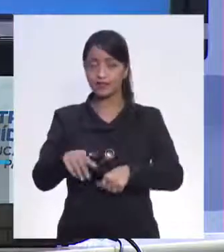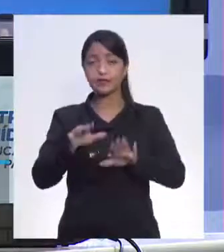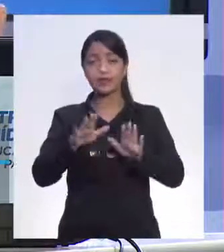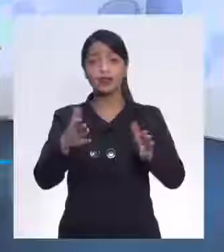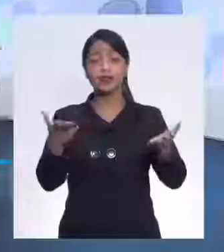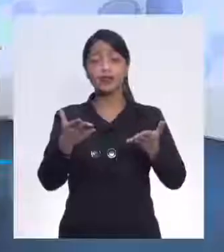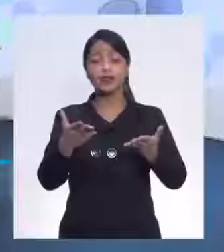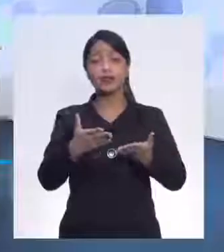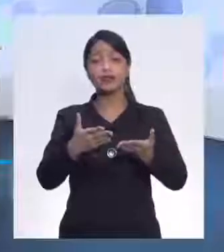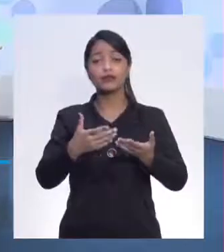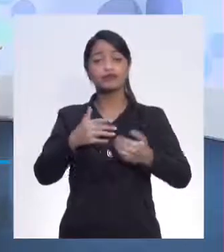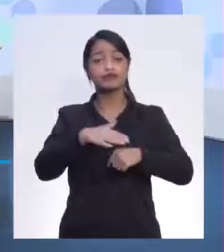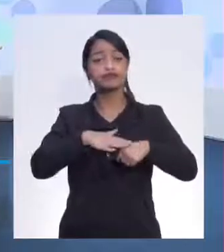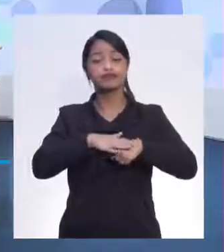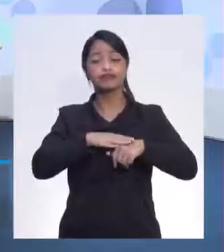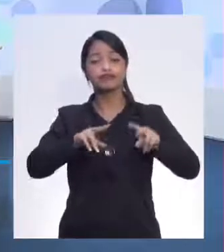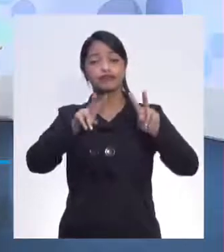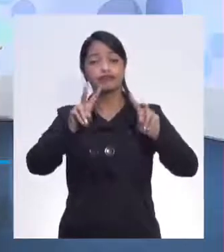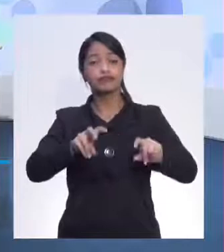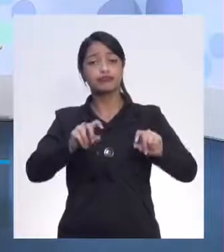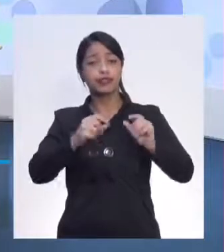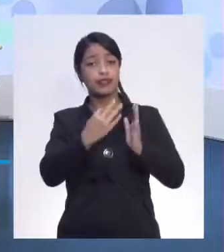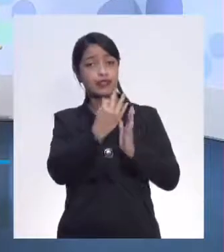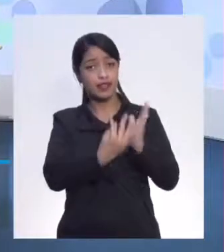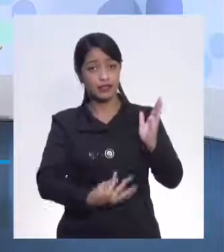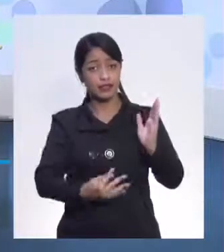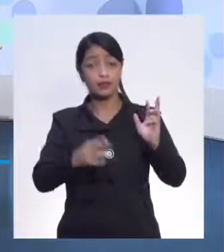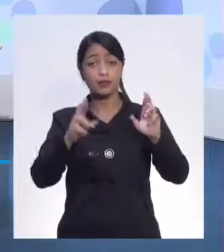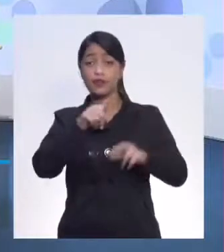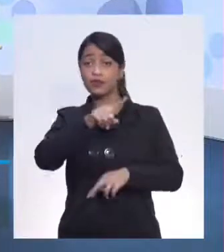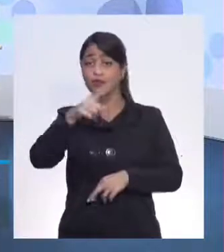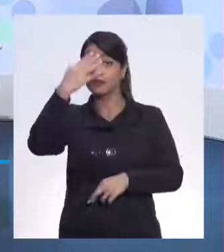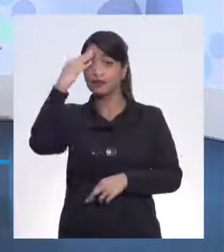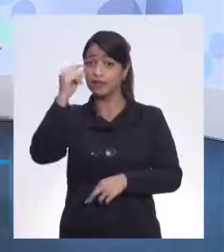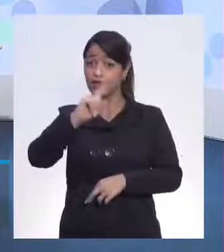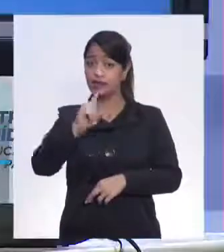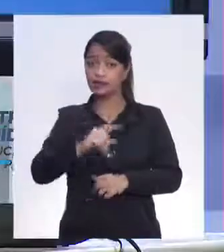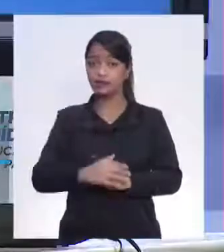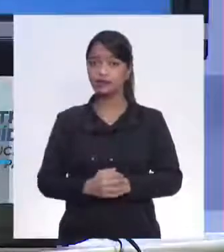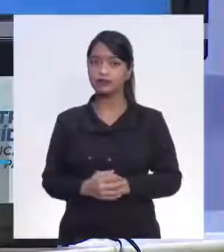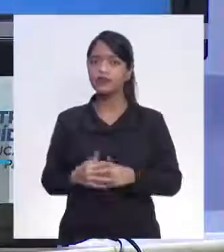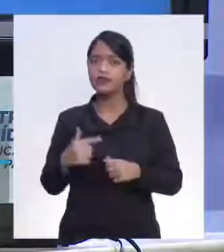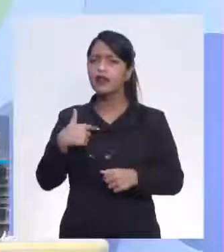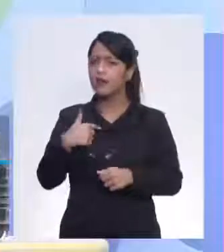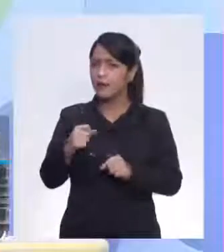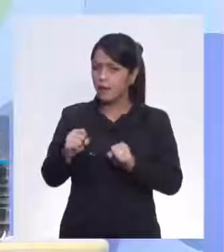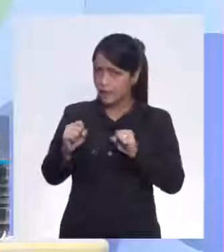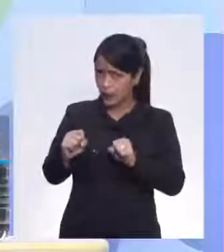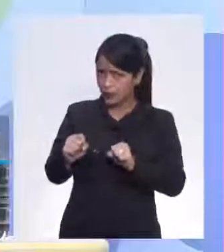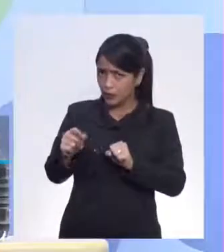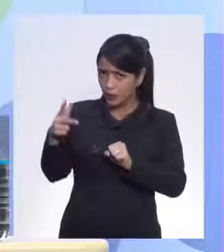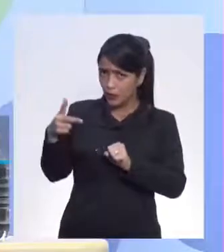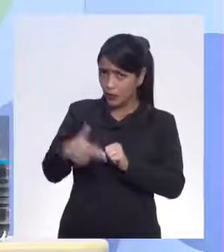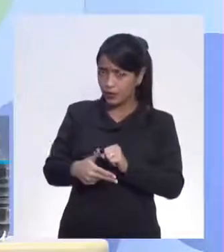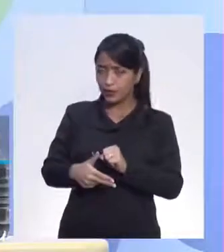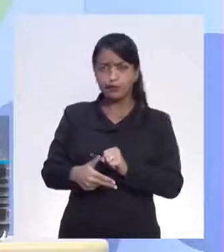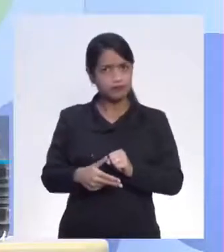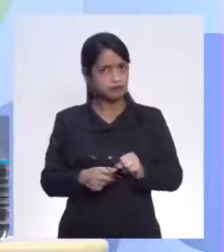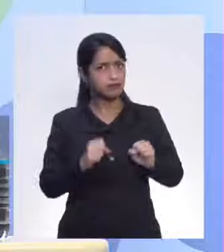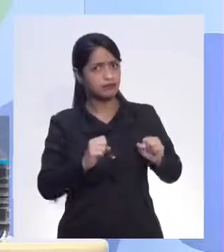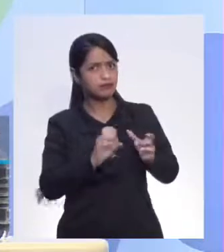o texto. Espero que não tenha esquecido depois dessa contextualização. Pode, te fazer uma... Deve. Te cortar agora?